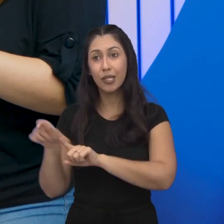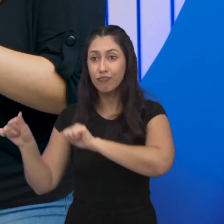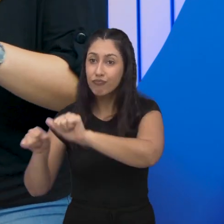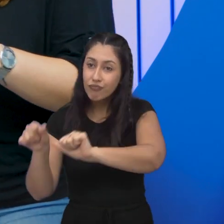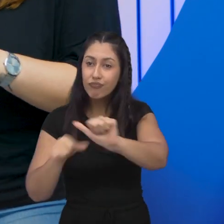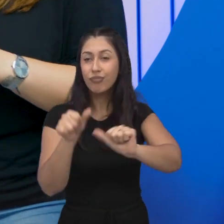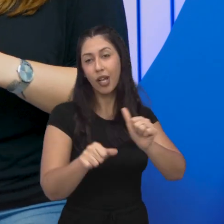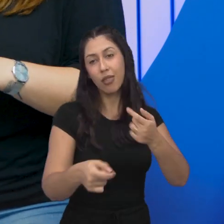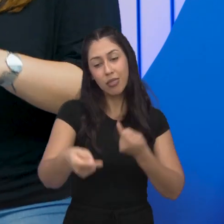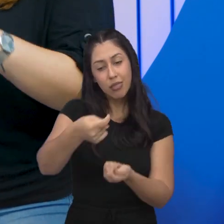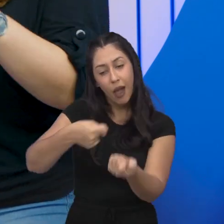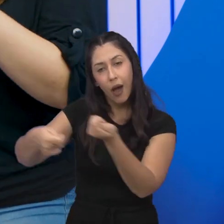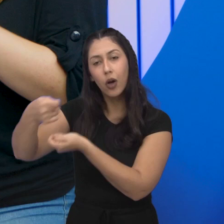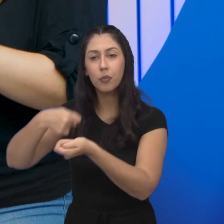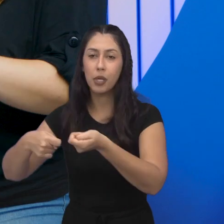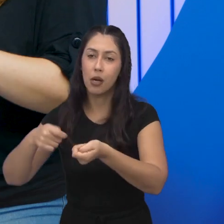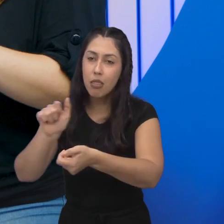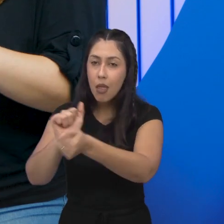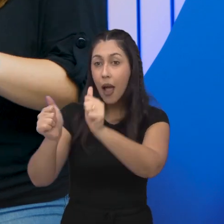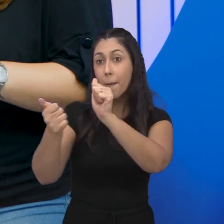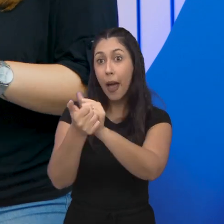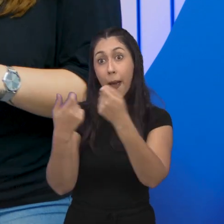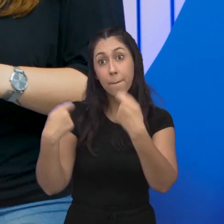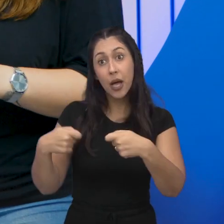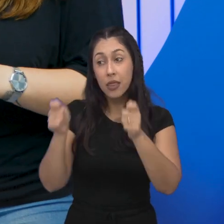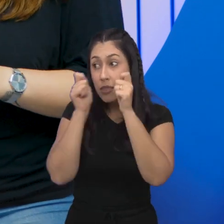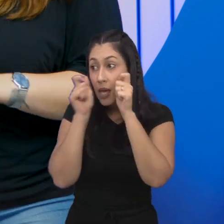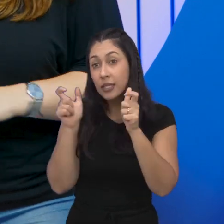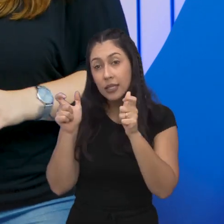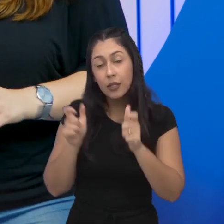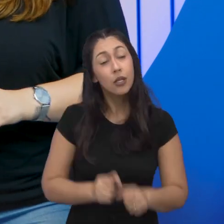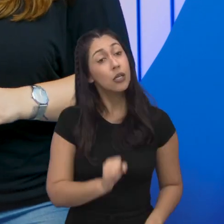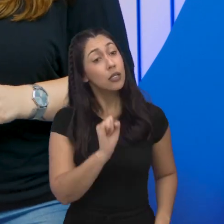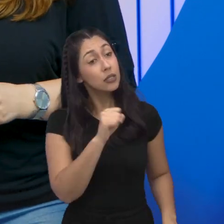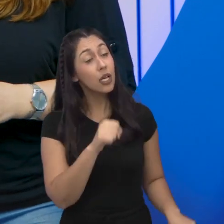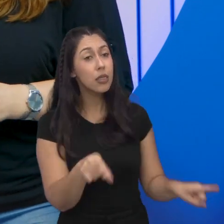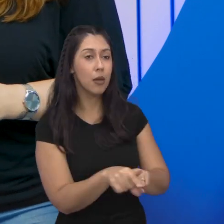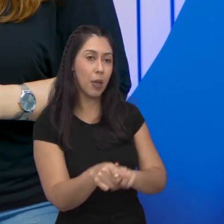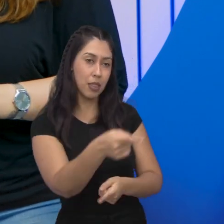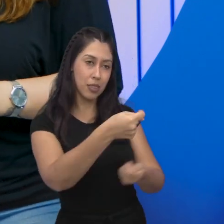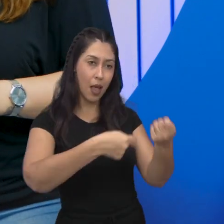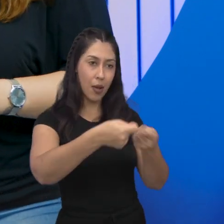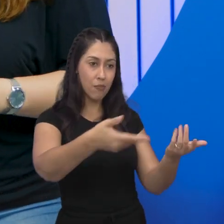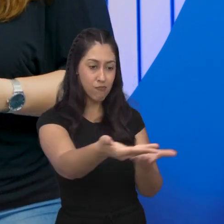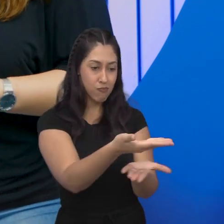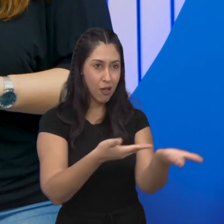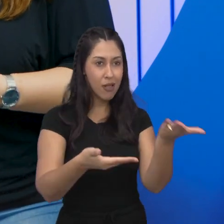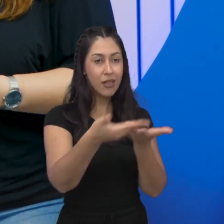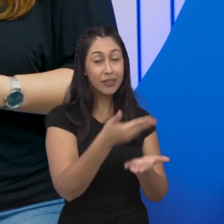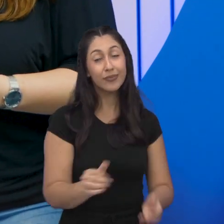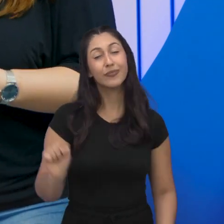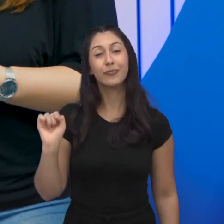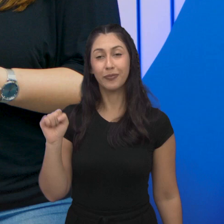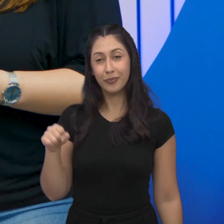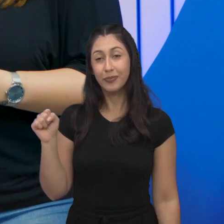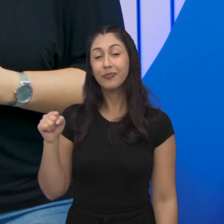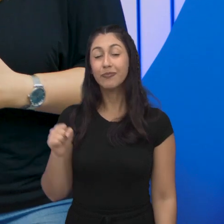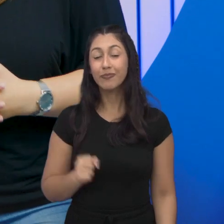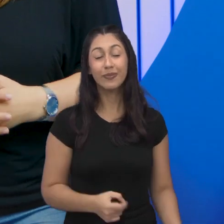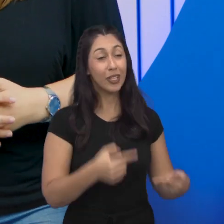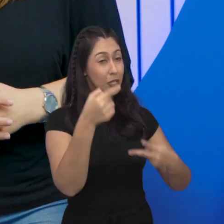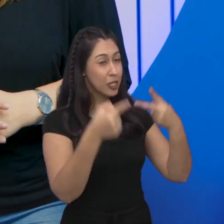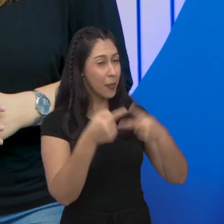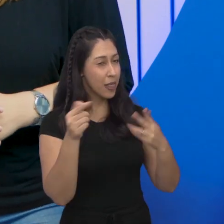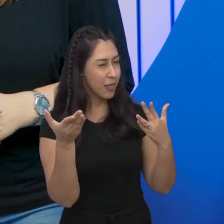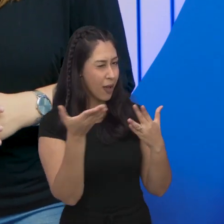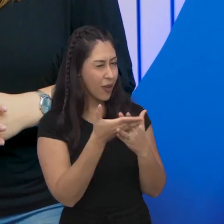né? E a economia vai tendo novos aspectos que precisam de atenção. Isso, e vendo que a economia também está envolvida com outras coisas. Exatamente.